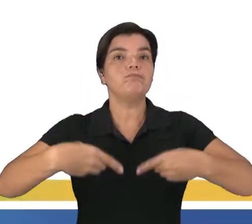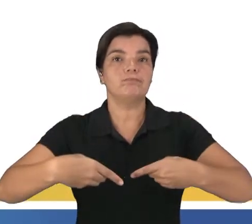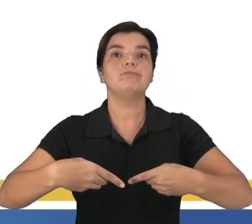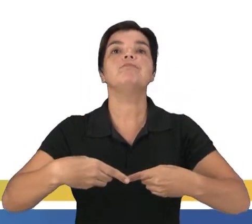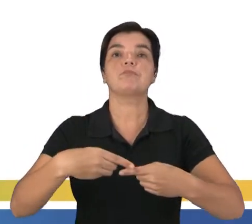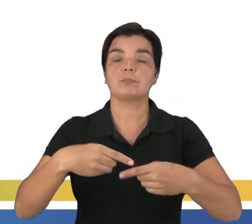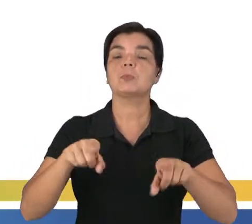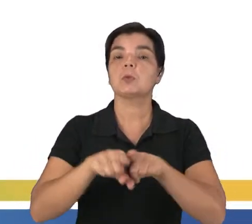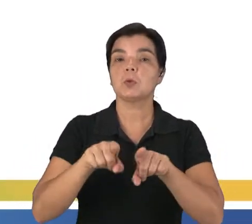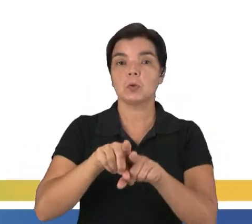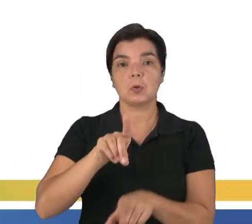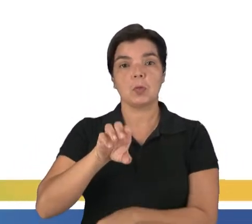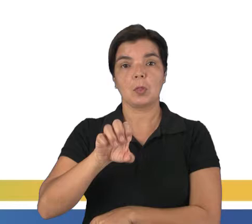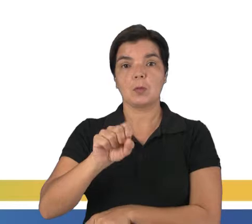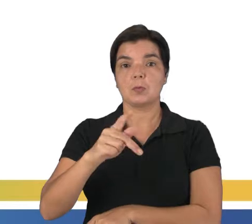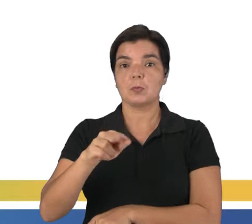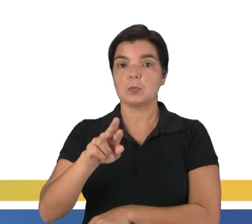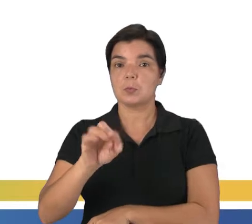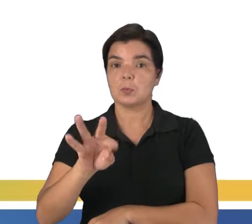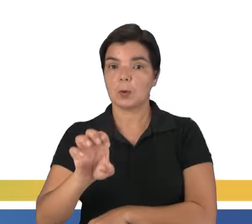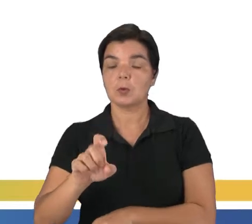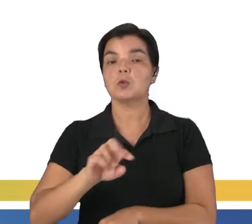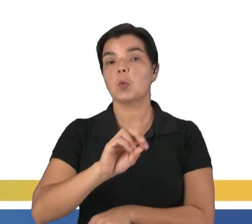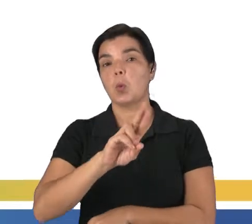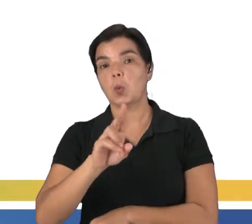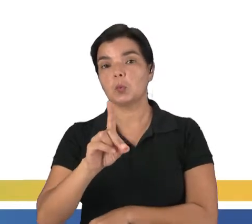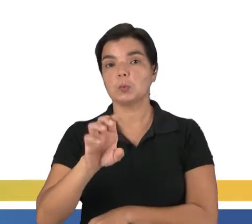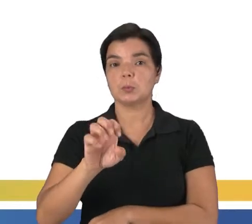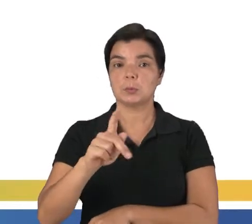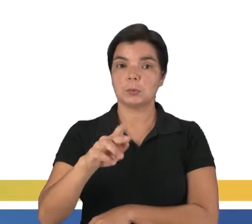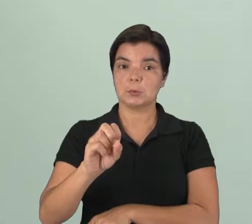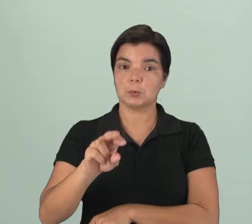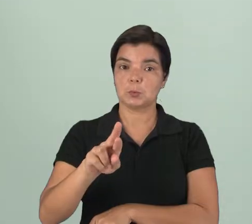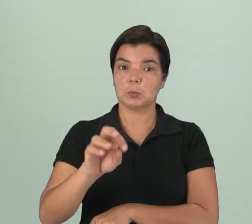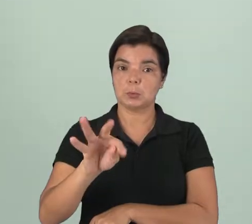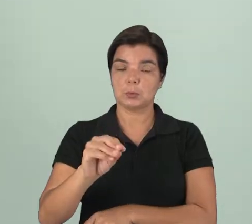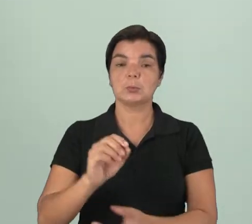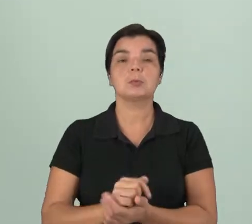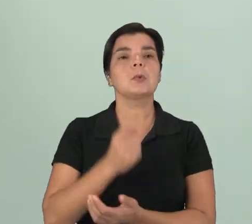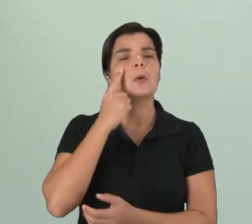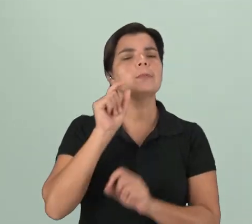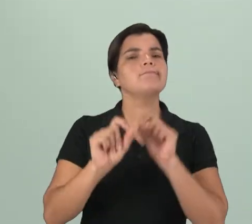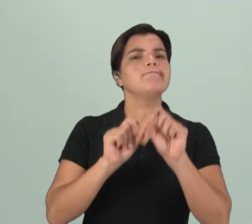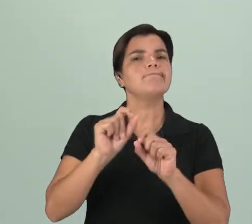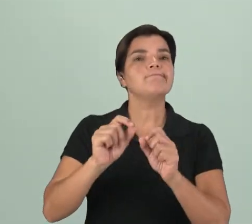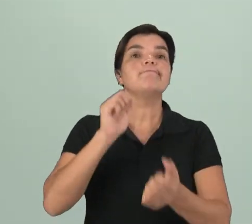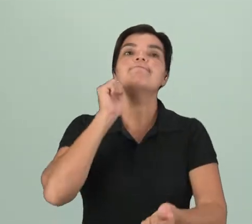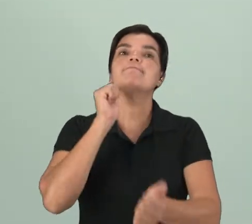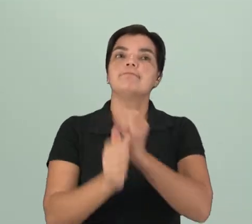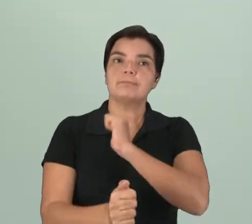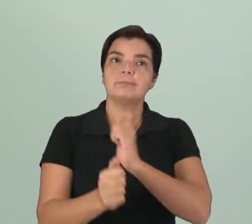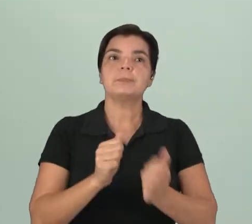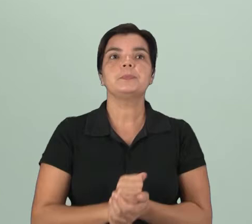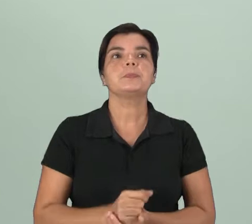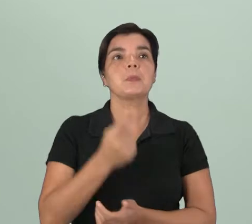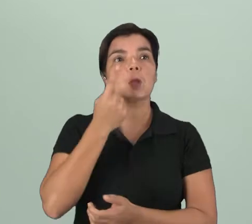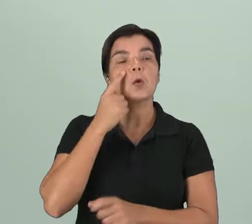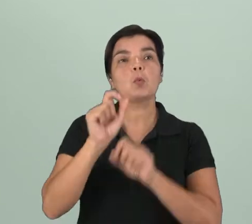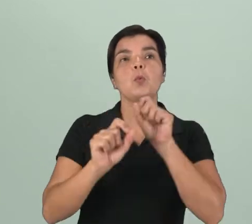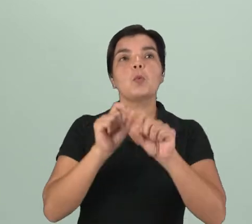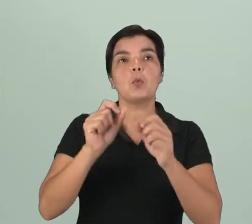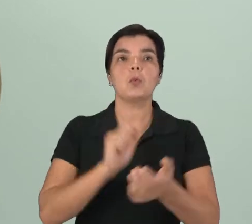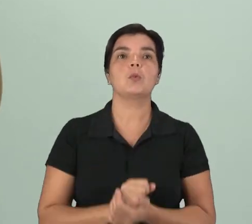competição, né, de esporte ou desporto. Então a gente já viu uma conceituação do que é o esporte, né? A gente